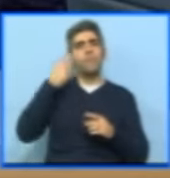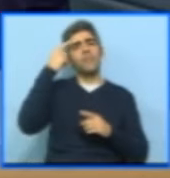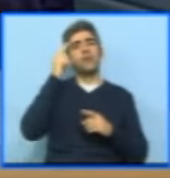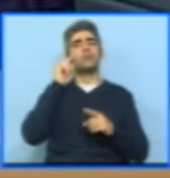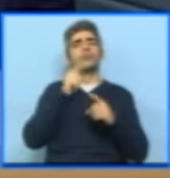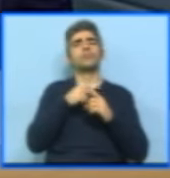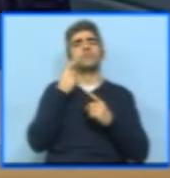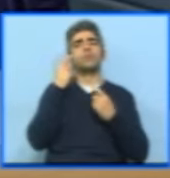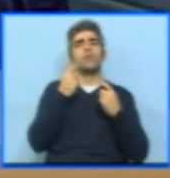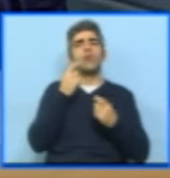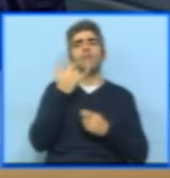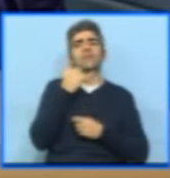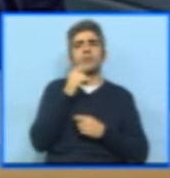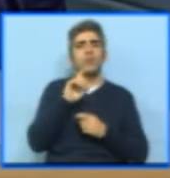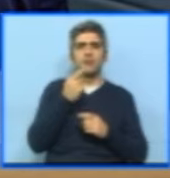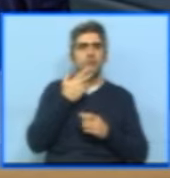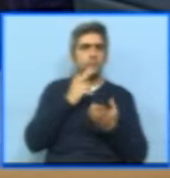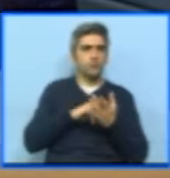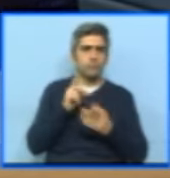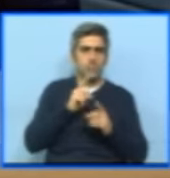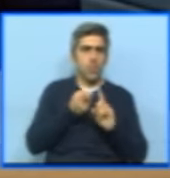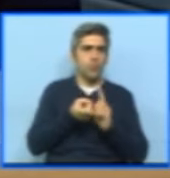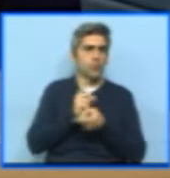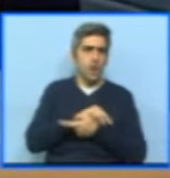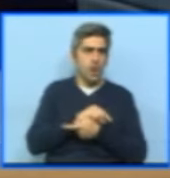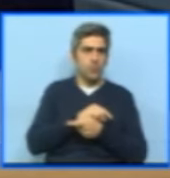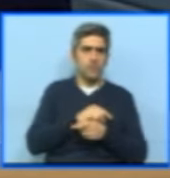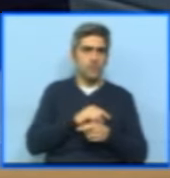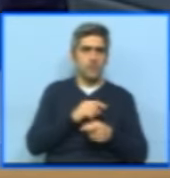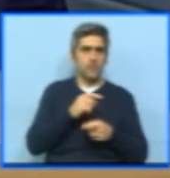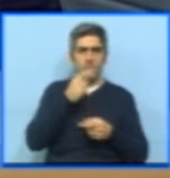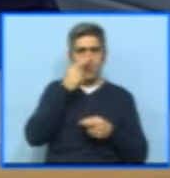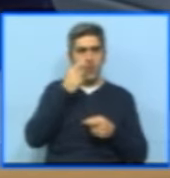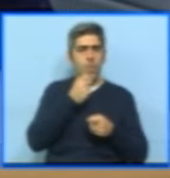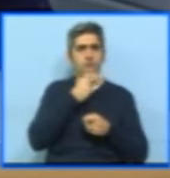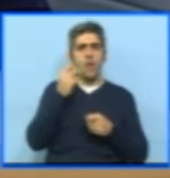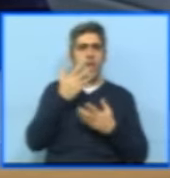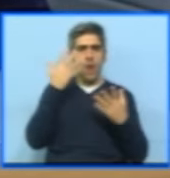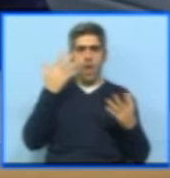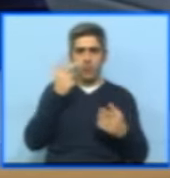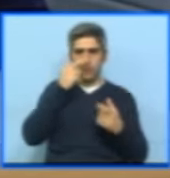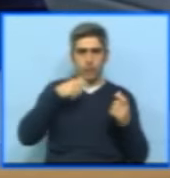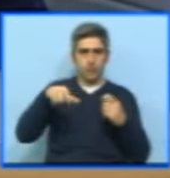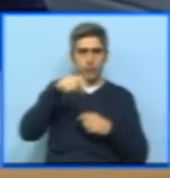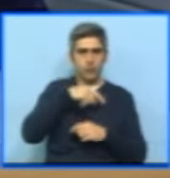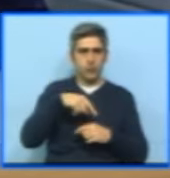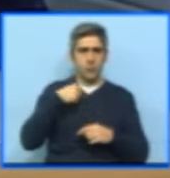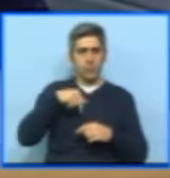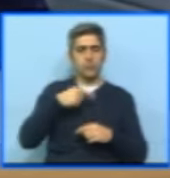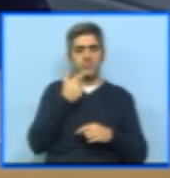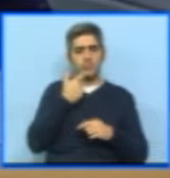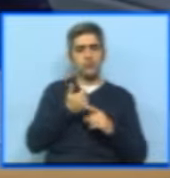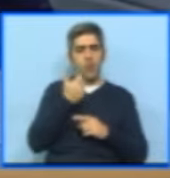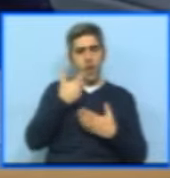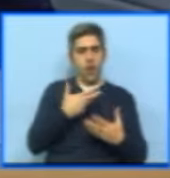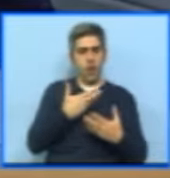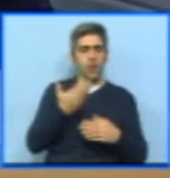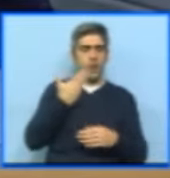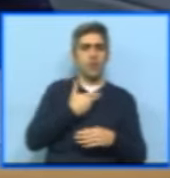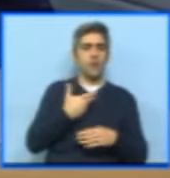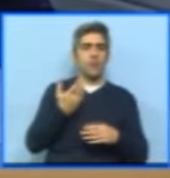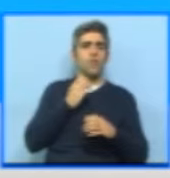a porta errada, nunca mais chegamos lá, porque nós comovemos isso e depois nós hoje percebemos isso melhor.